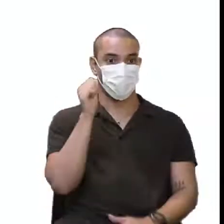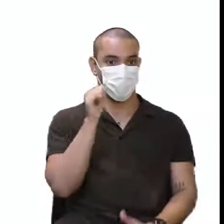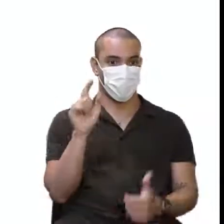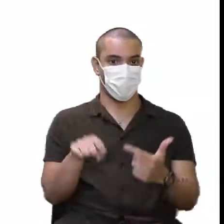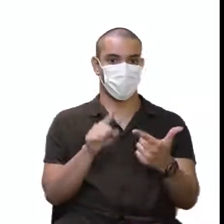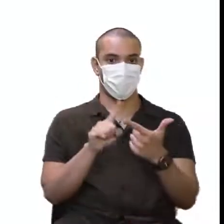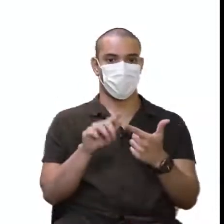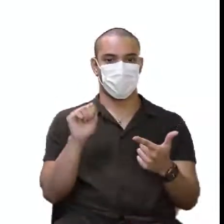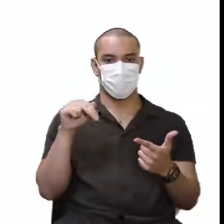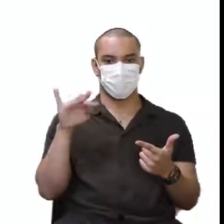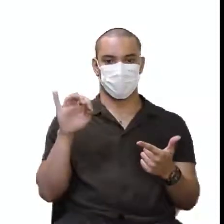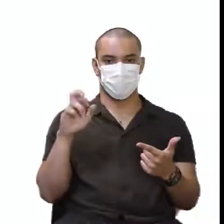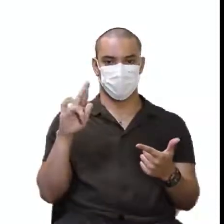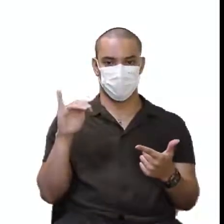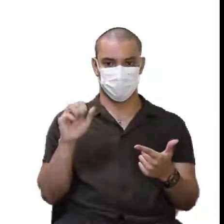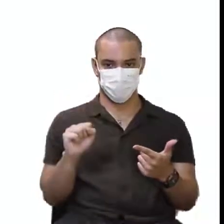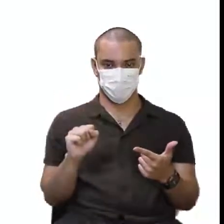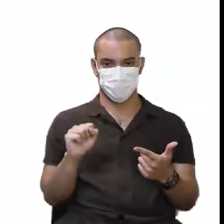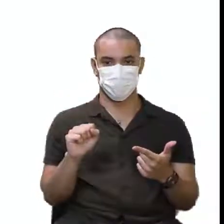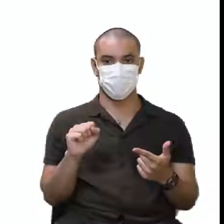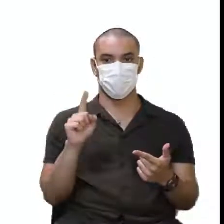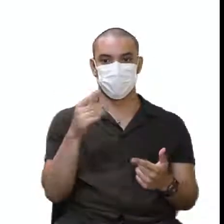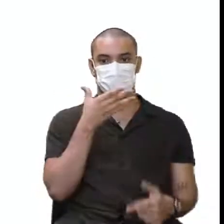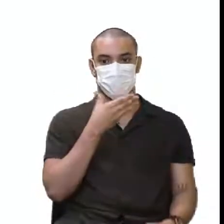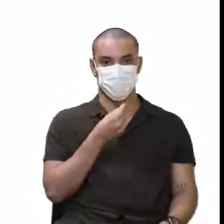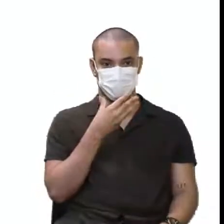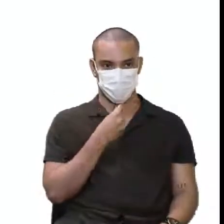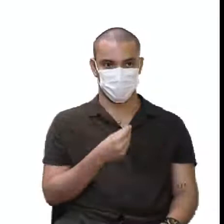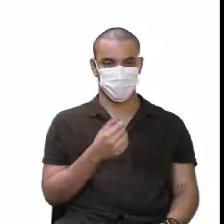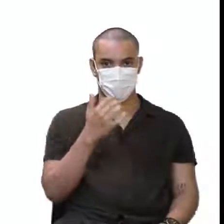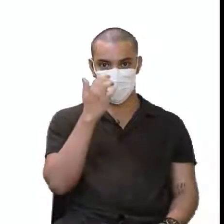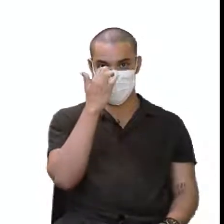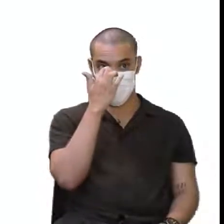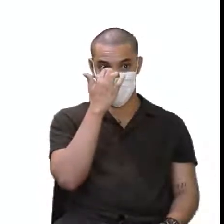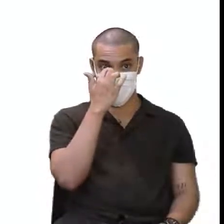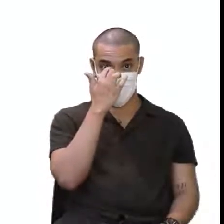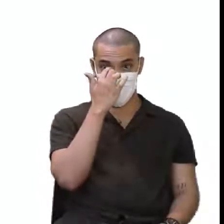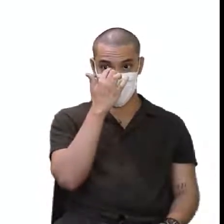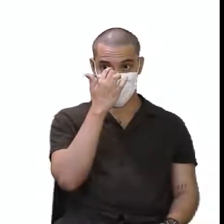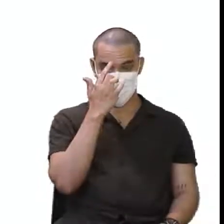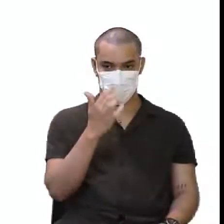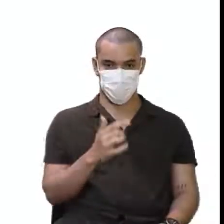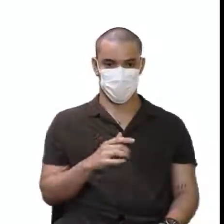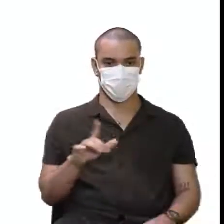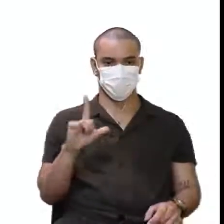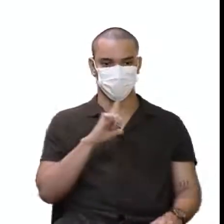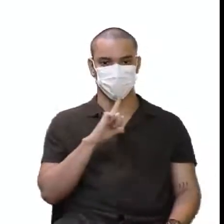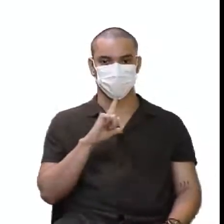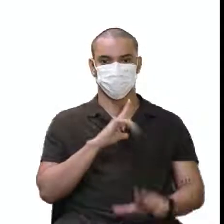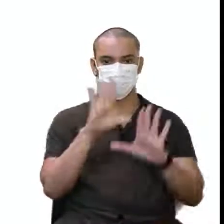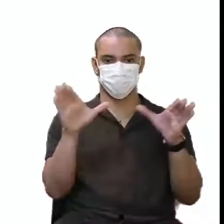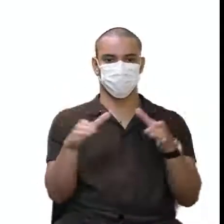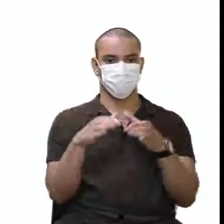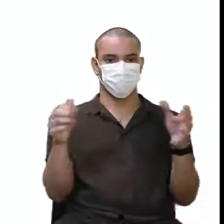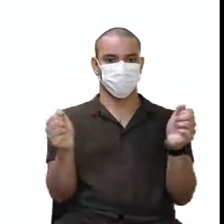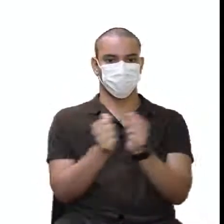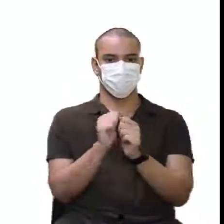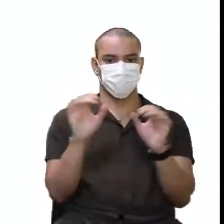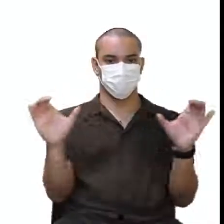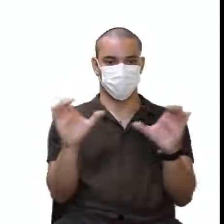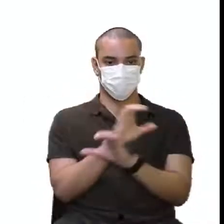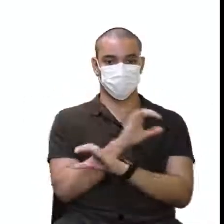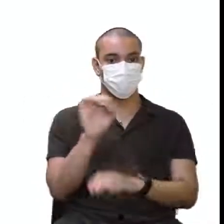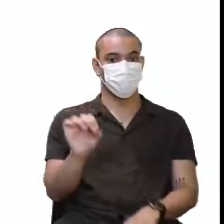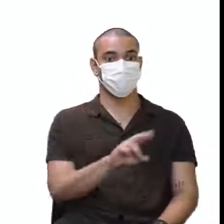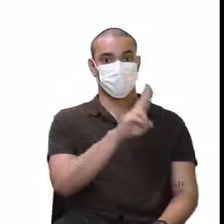você tem as anteras aqui, ó. Estruturas masculinas, tá bom? Que contém os grãos de pólen. Ou você